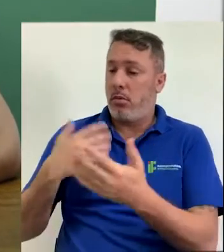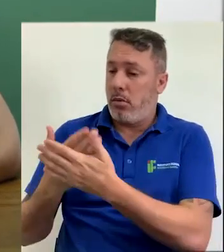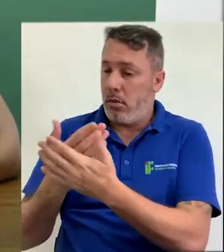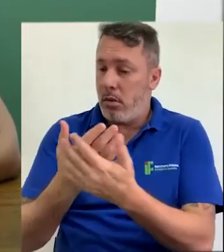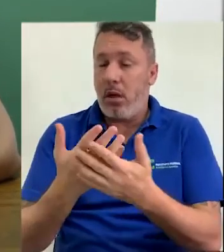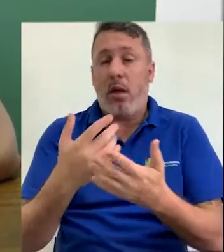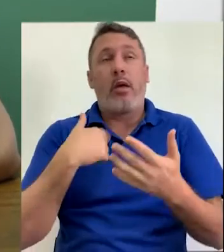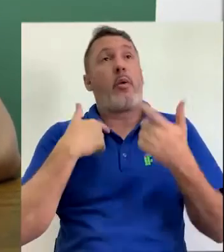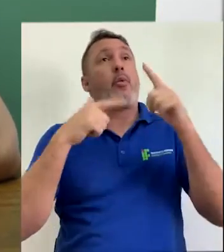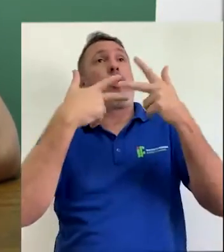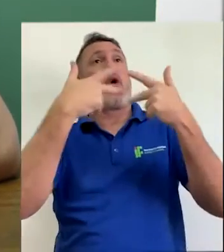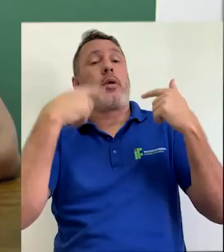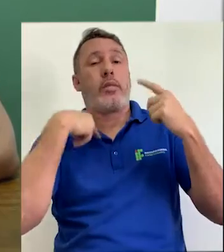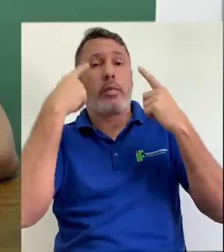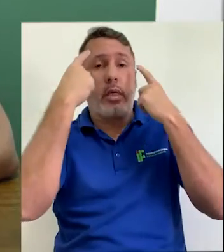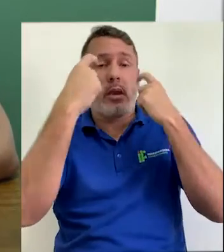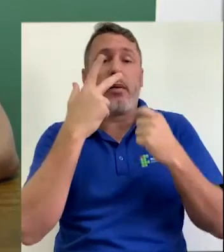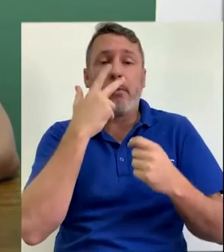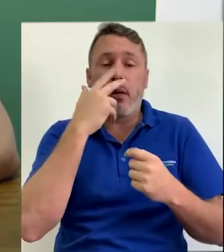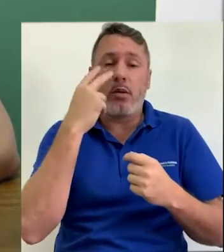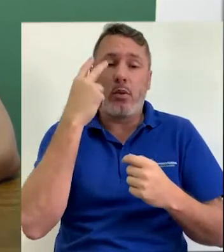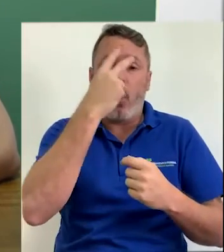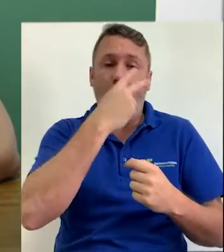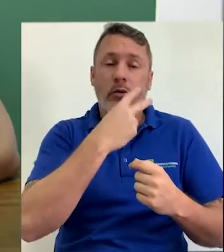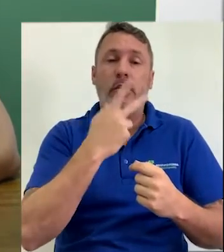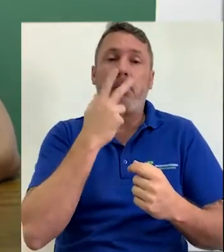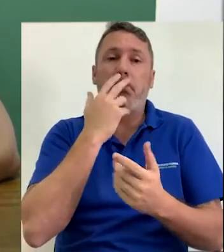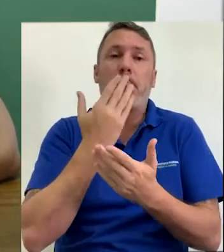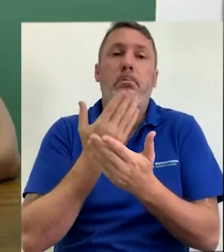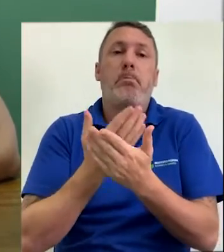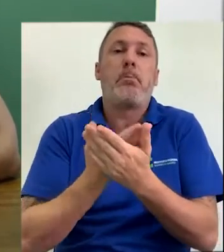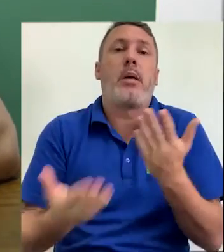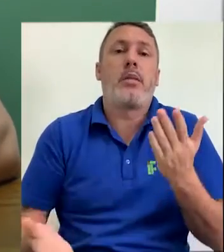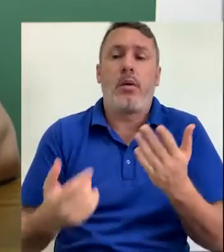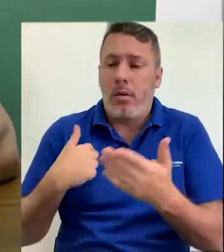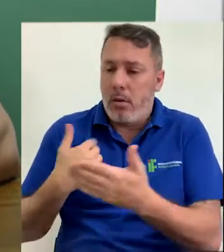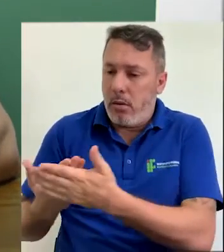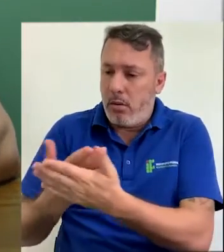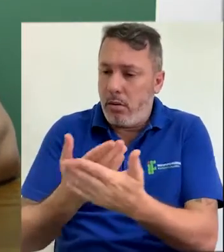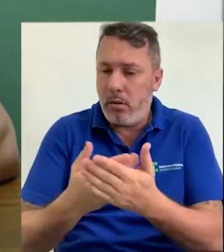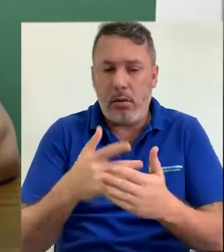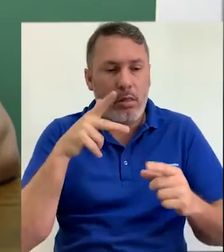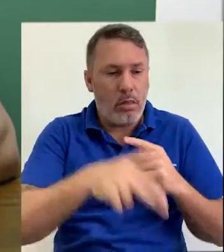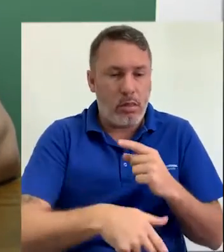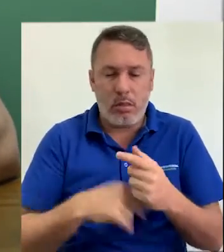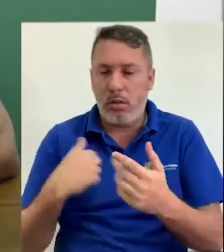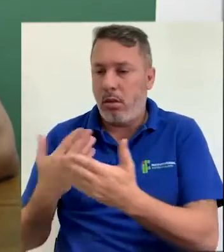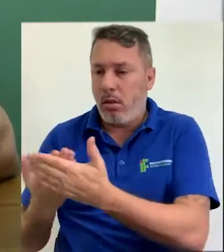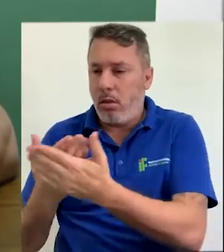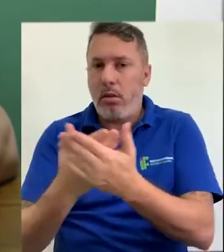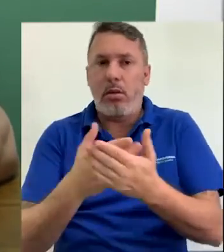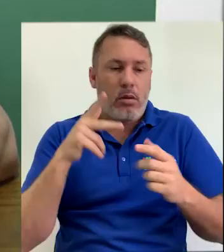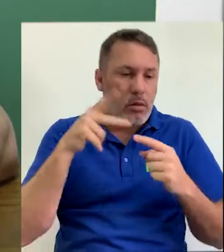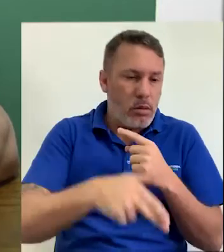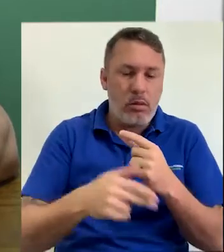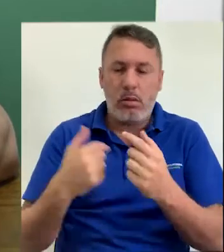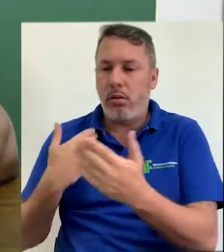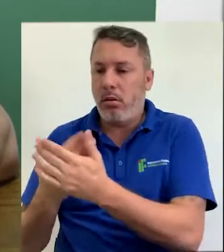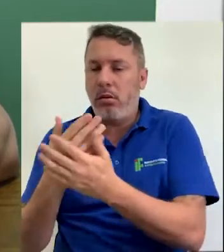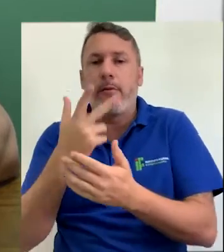e depois de 2 horas, tudo que eu fiz foi adquirir informações e não produzir